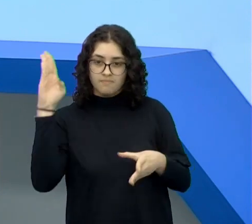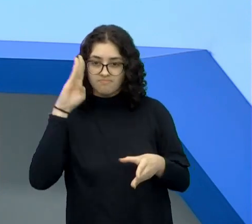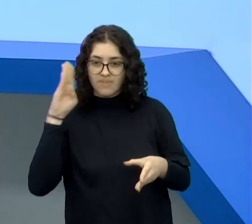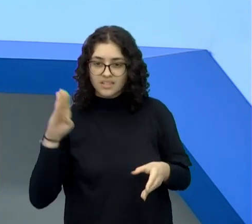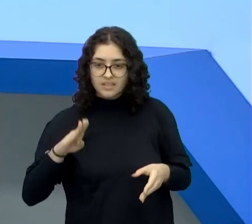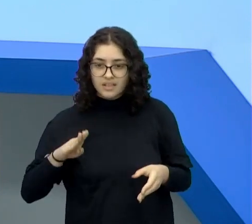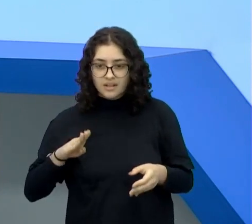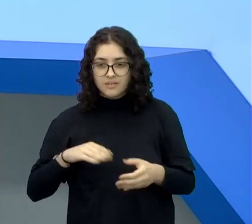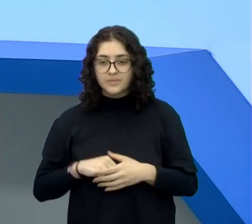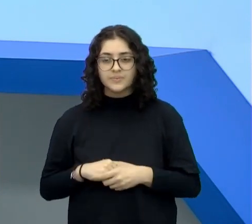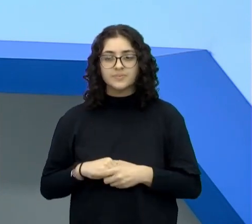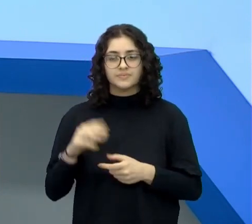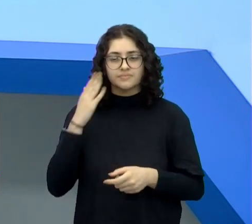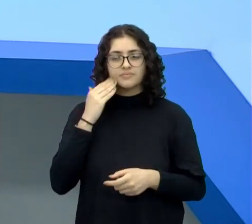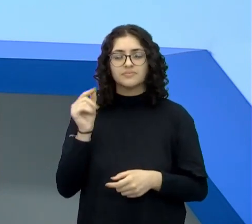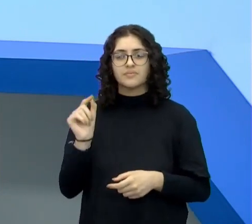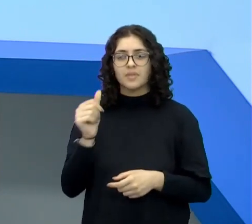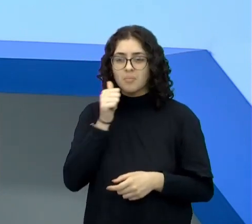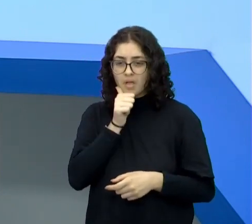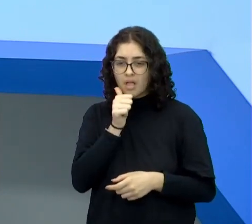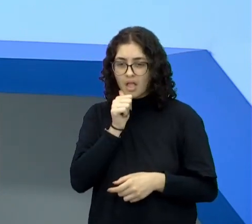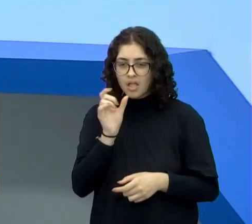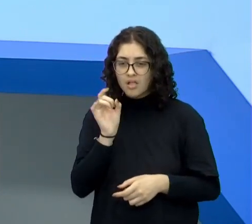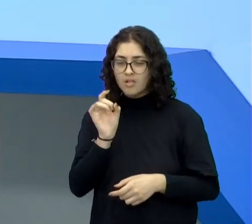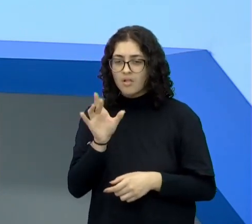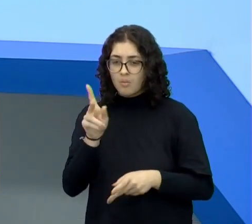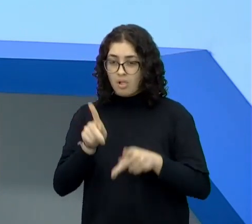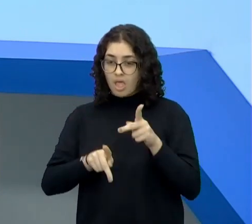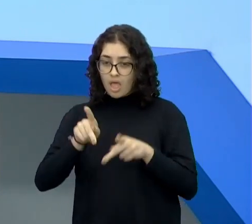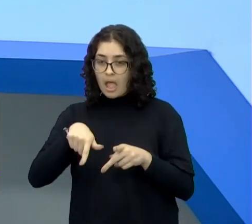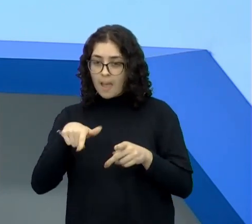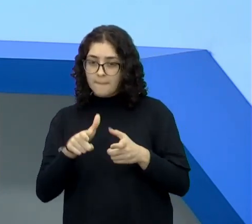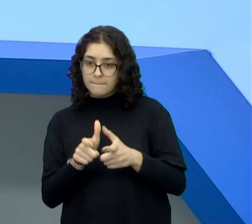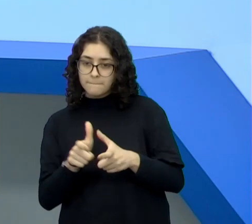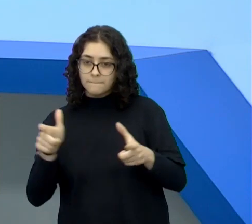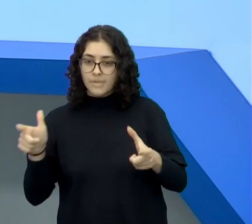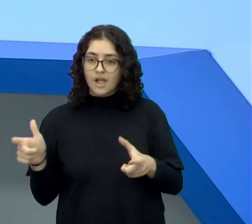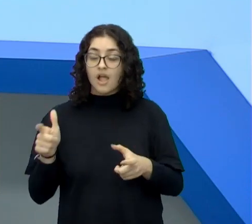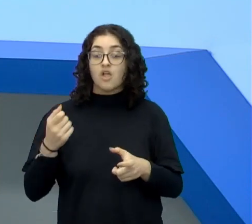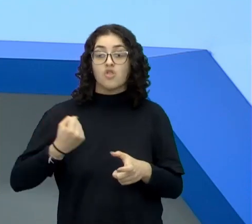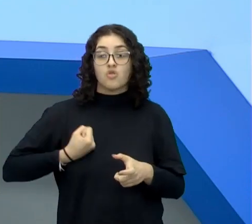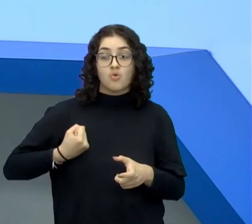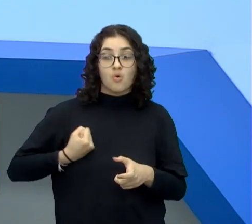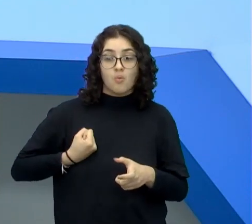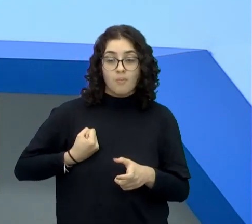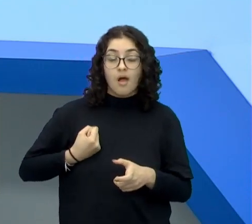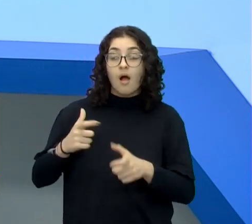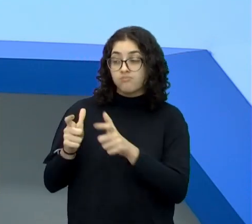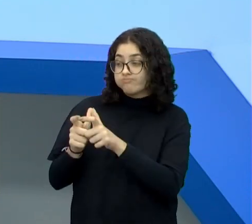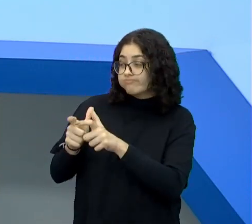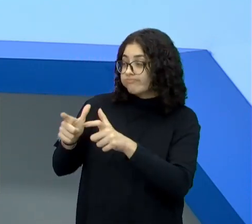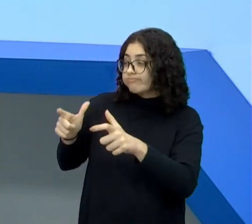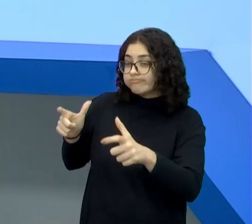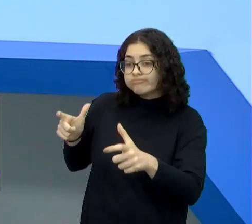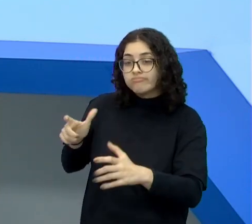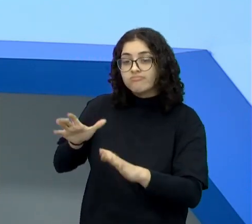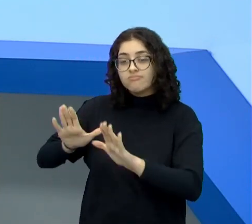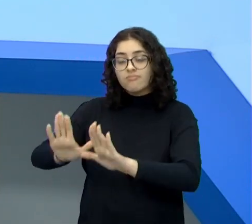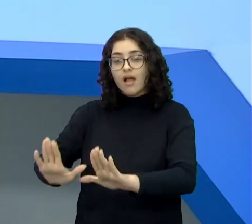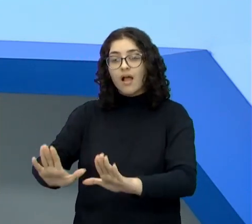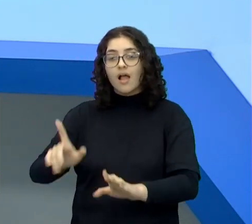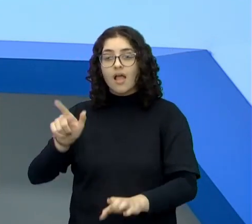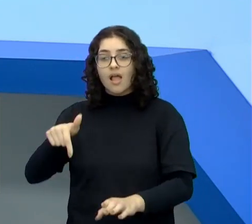brasileira, nós sabemos que as mulheres na população são a maioria, em termos de número, uma maioria numérica, porém, elas